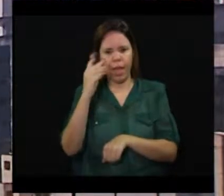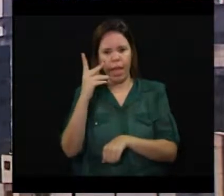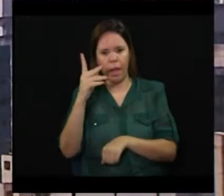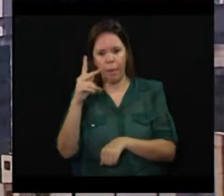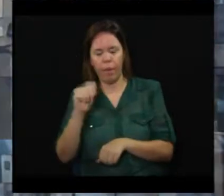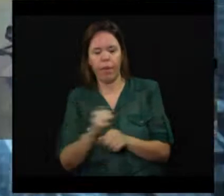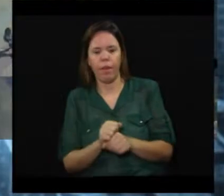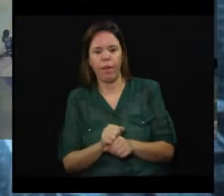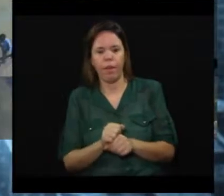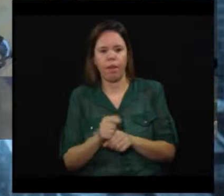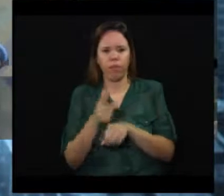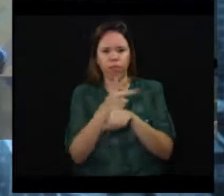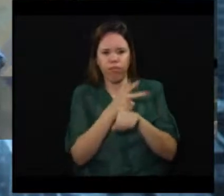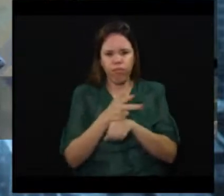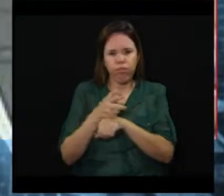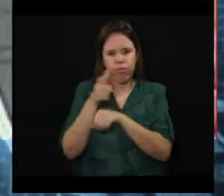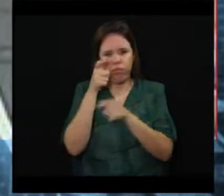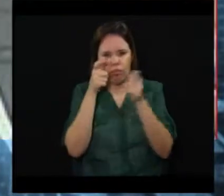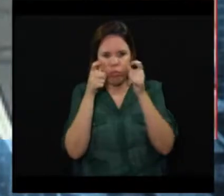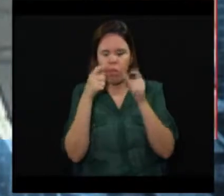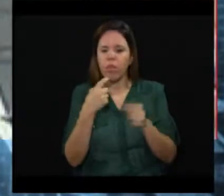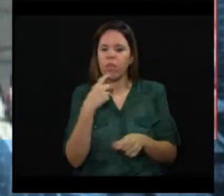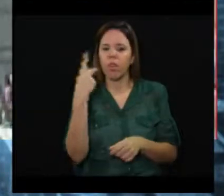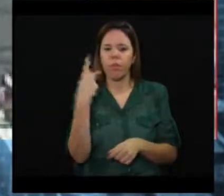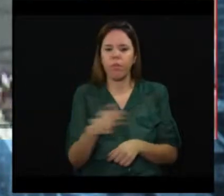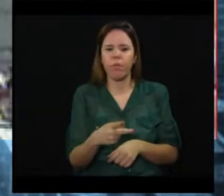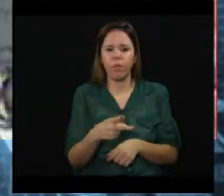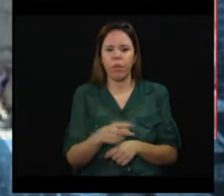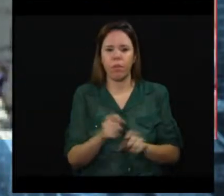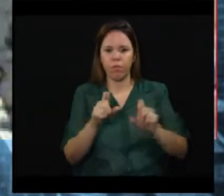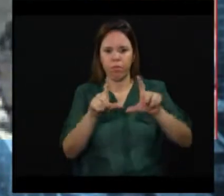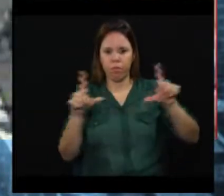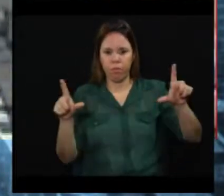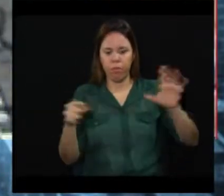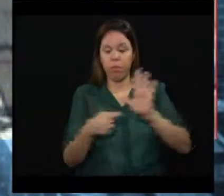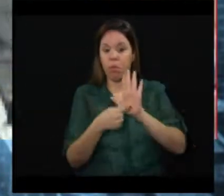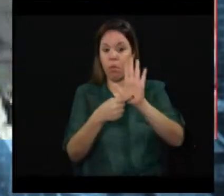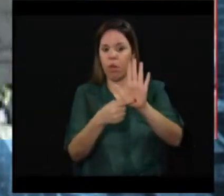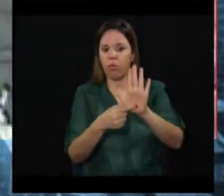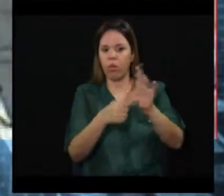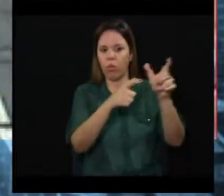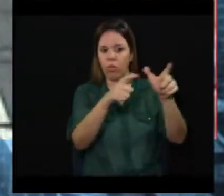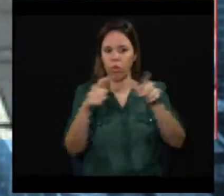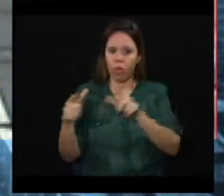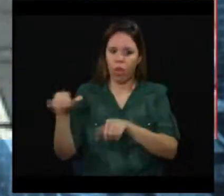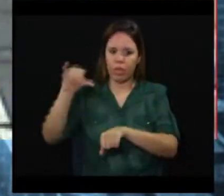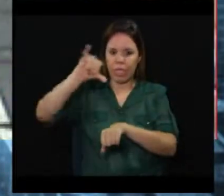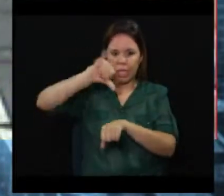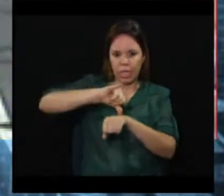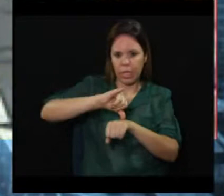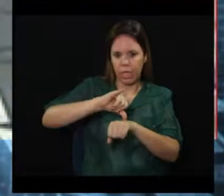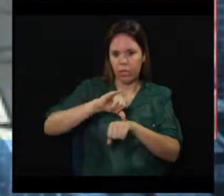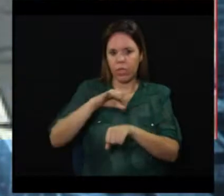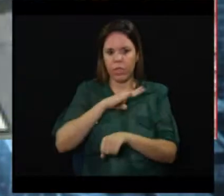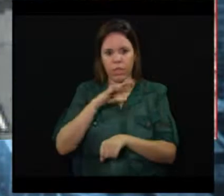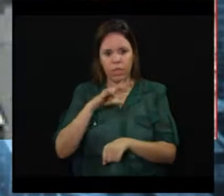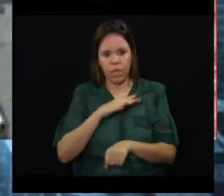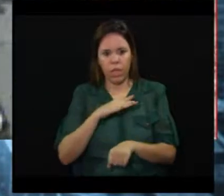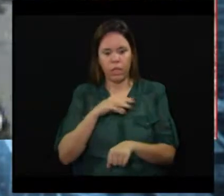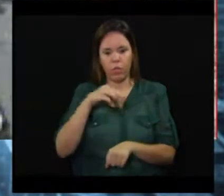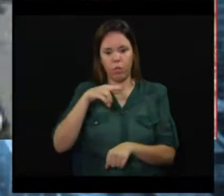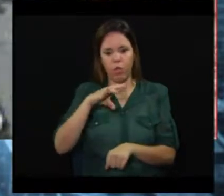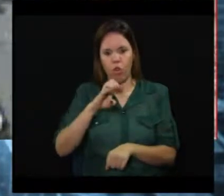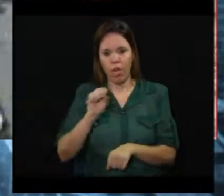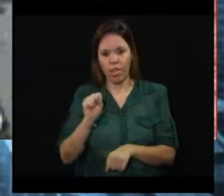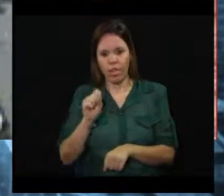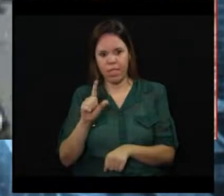de Monitoramento de Campinas. Mapa na tela com as regiões. Centro da cidade, mais uma vez, Moraes Salles ali com